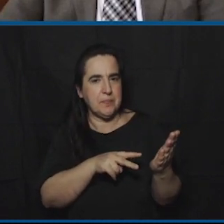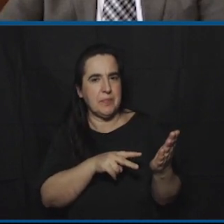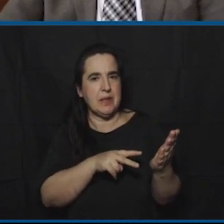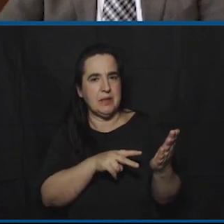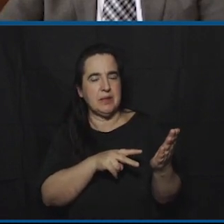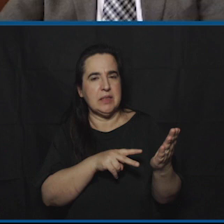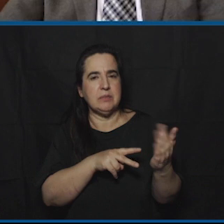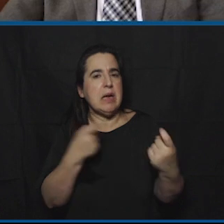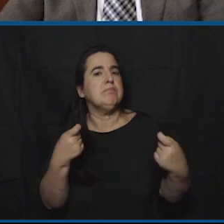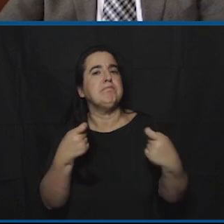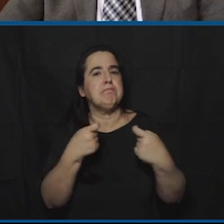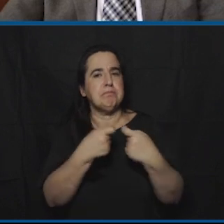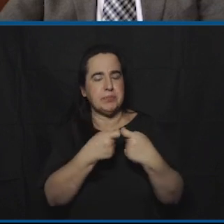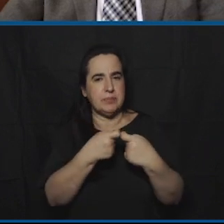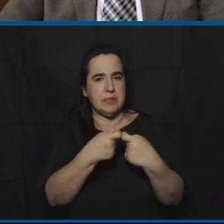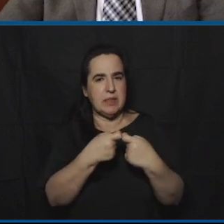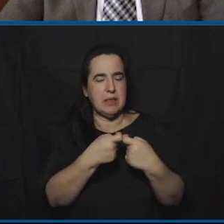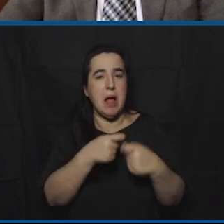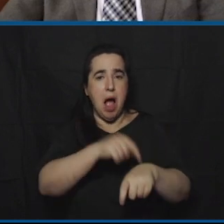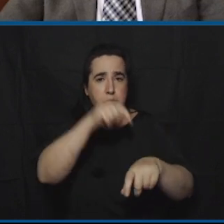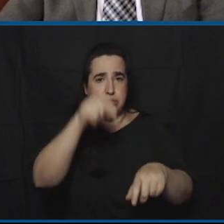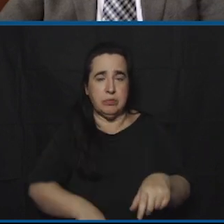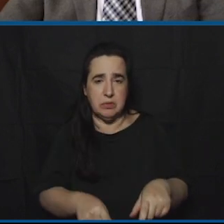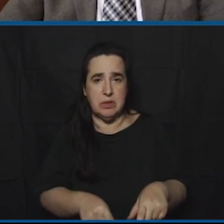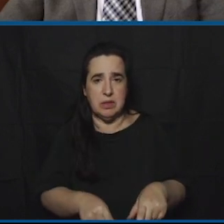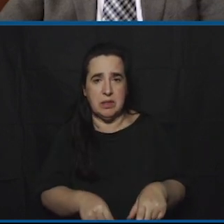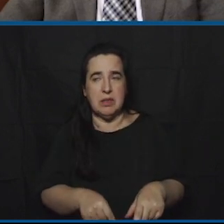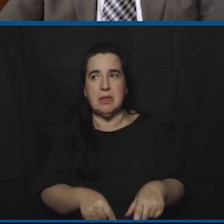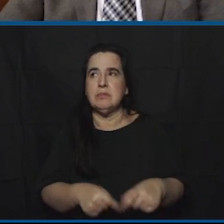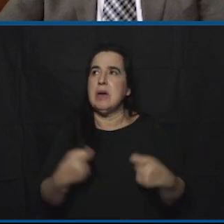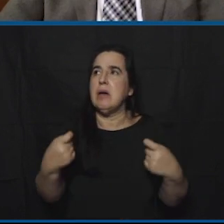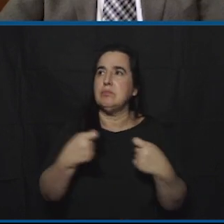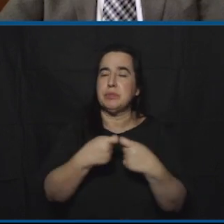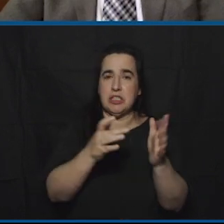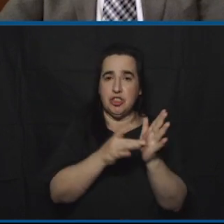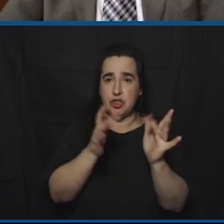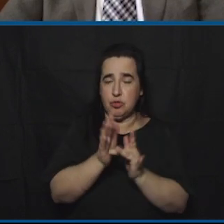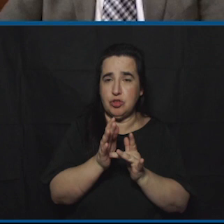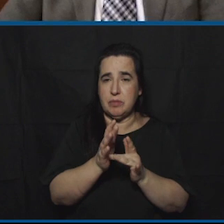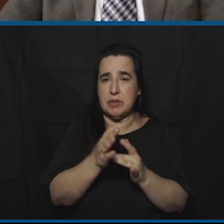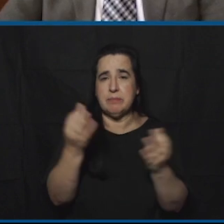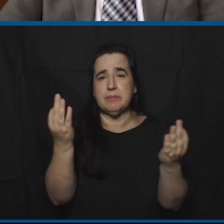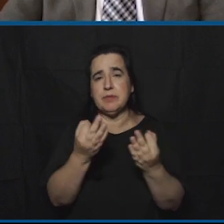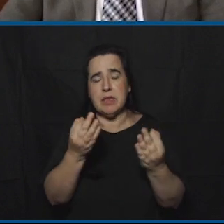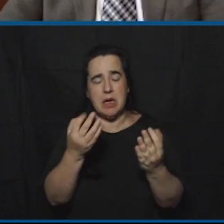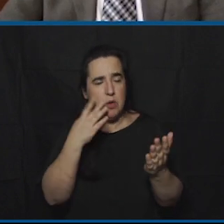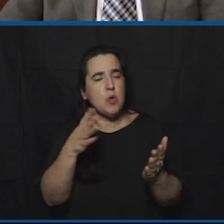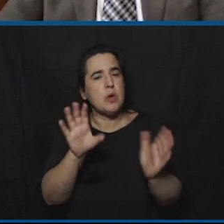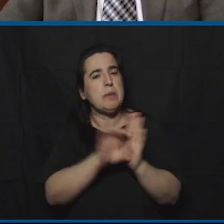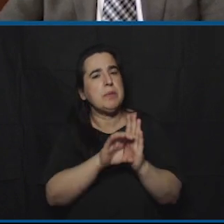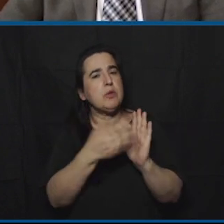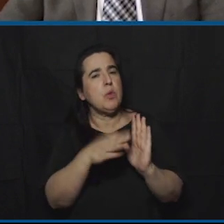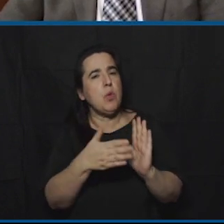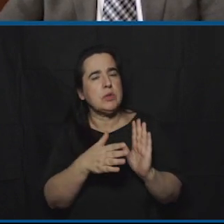algumas aplicações imediatas, falamos sempre de aplicação em Jesus, mas a verdade é que olhamos para este capítulo